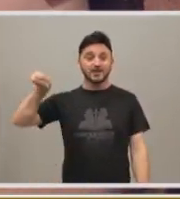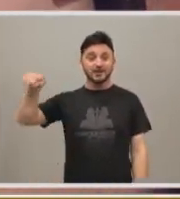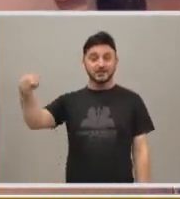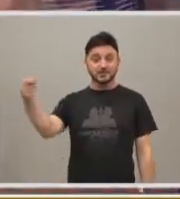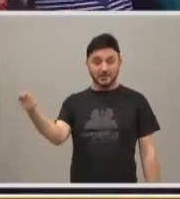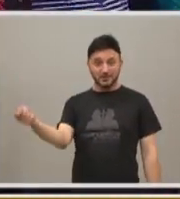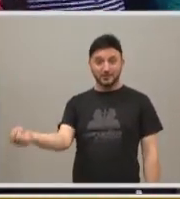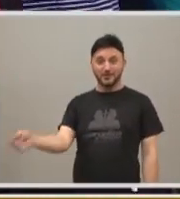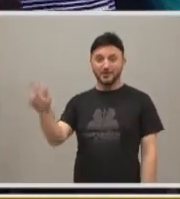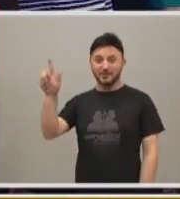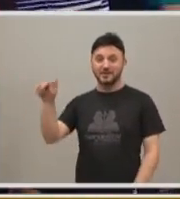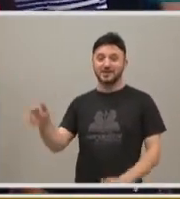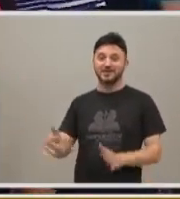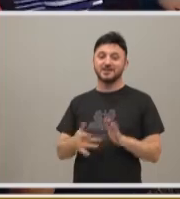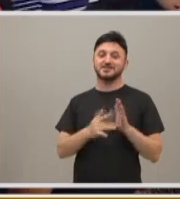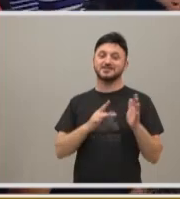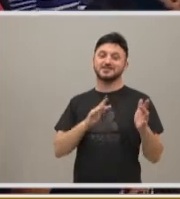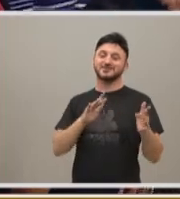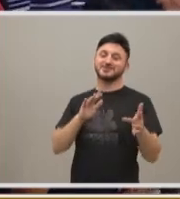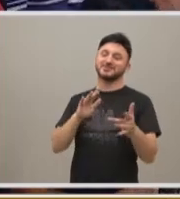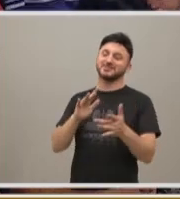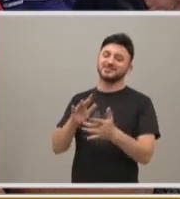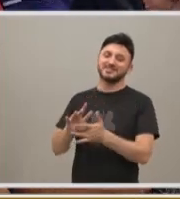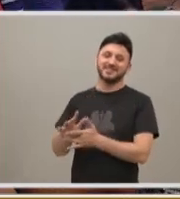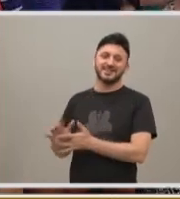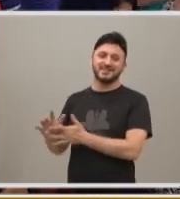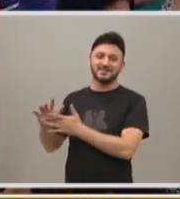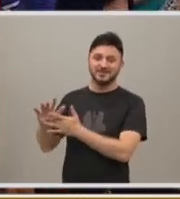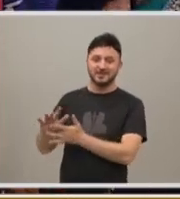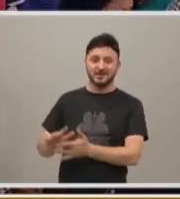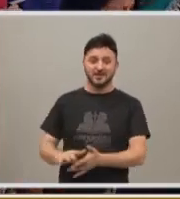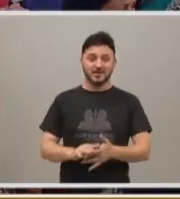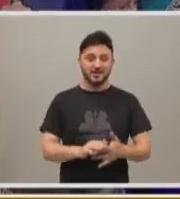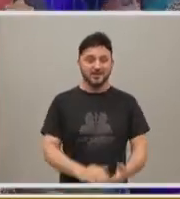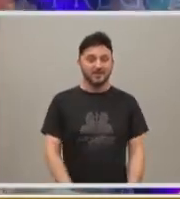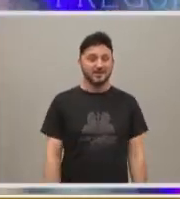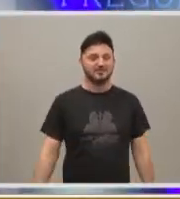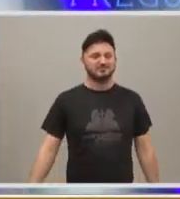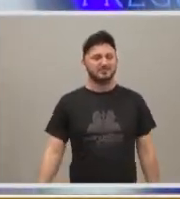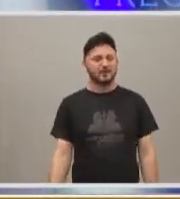E seu nome era Jesus de Nazaré.